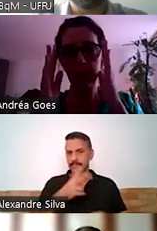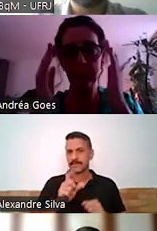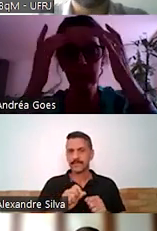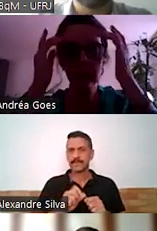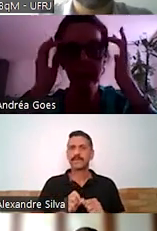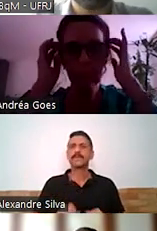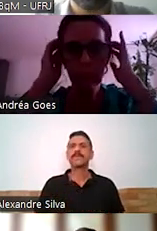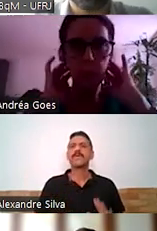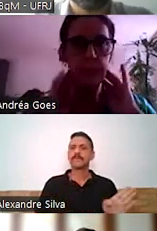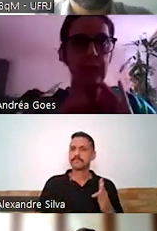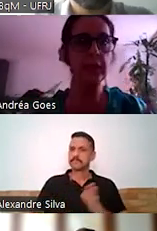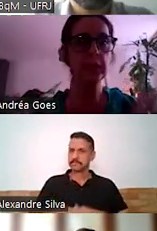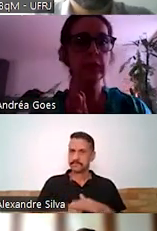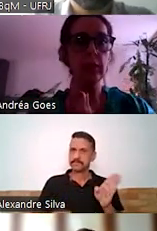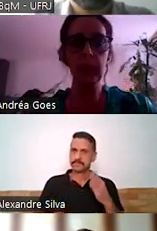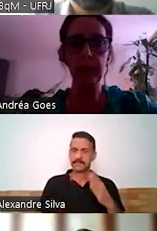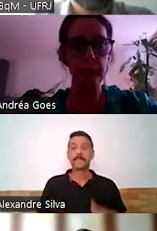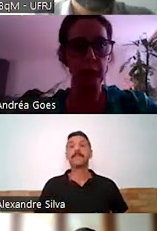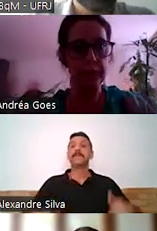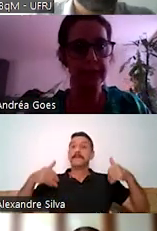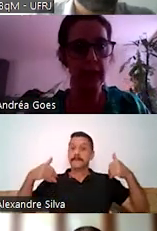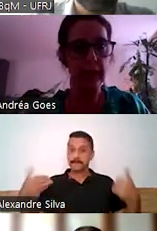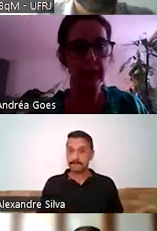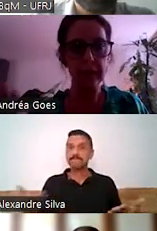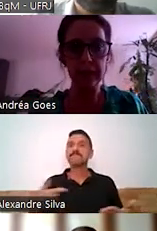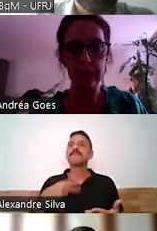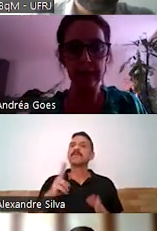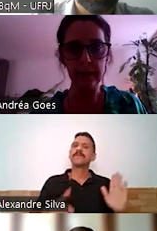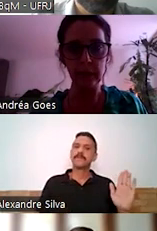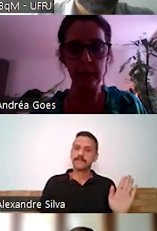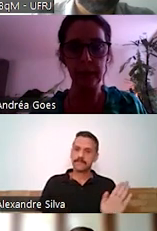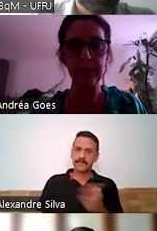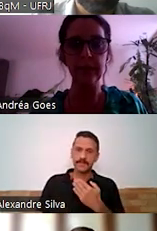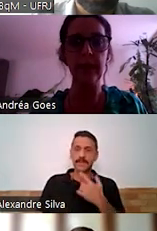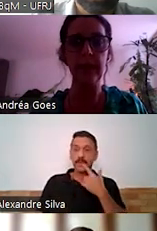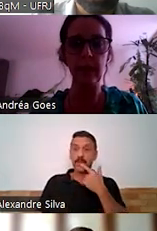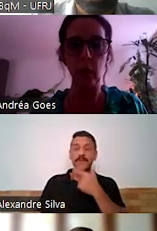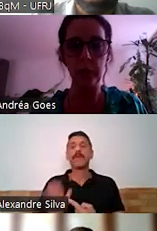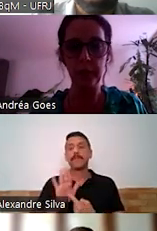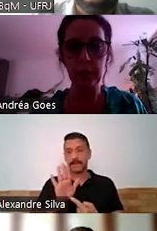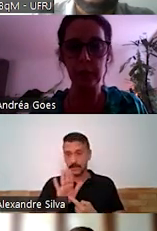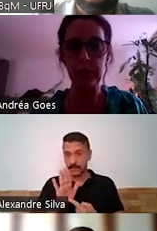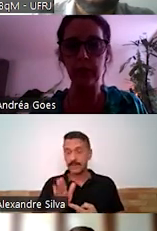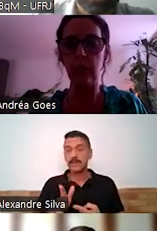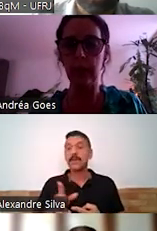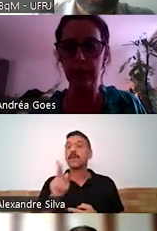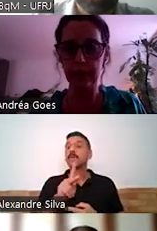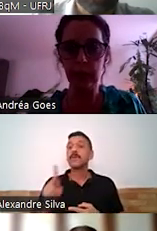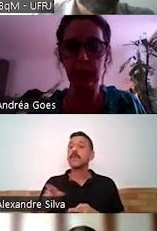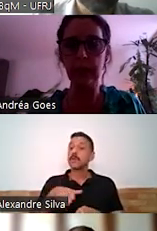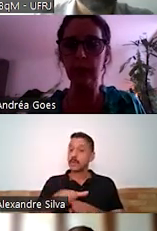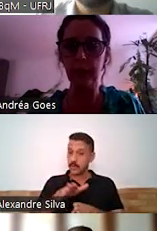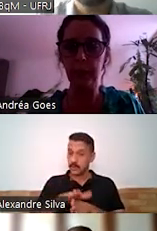bom, eu vou começar? passando. Tá jóia. Então tá, gente. Então, vamos passar. Então, já me apresentei, então, como professora orientadora